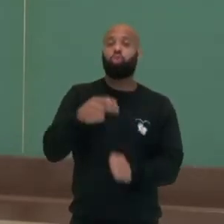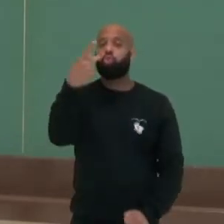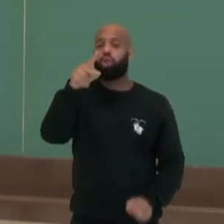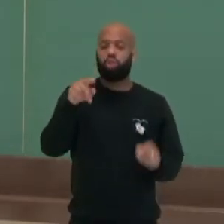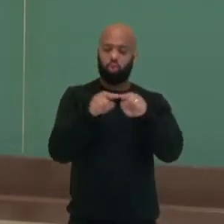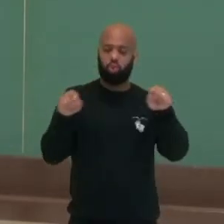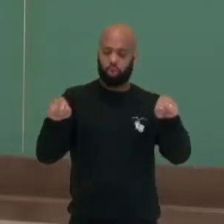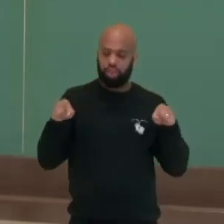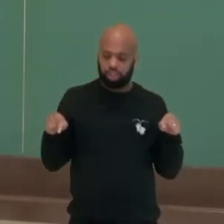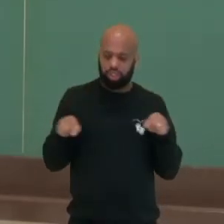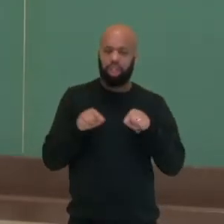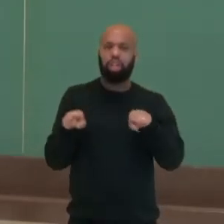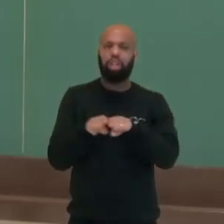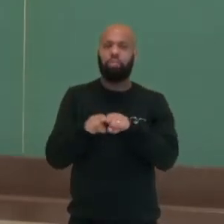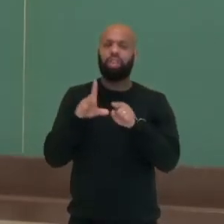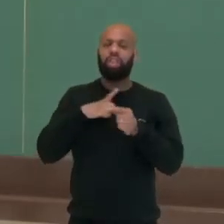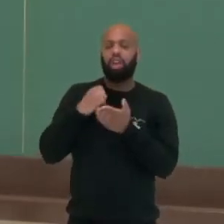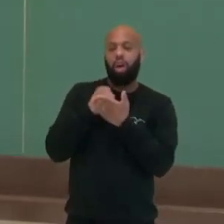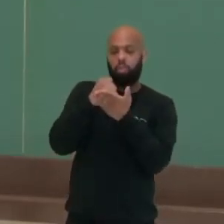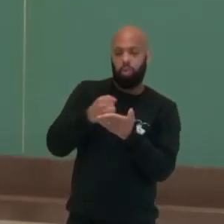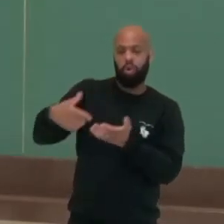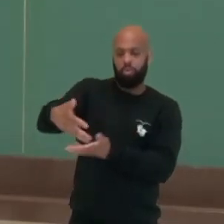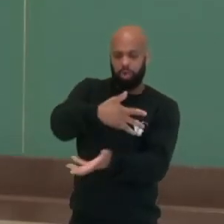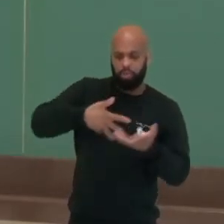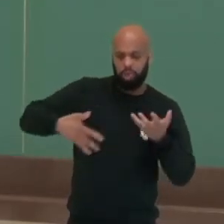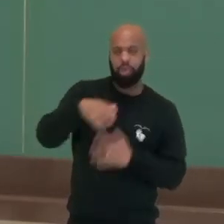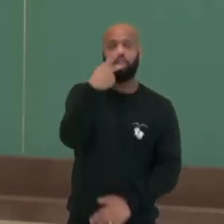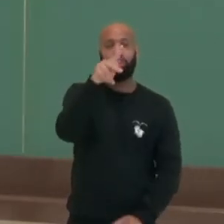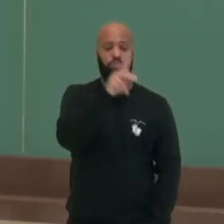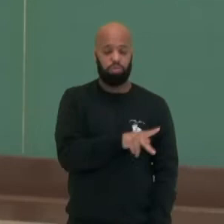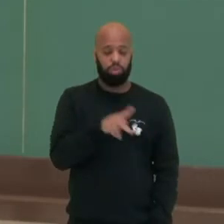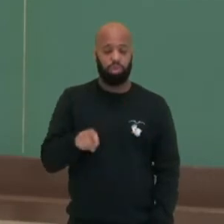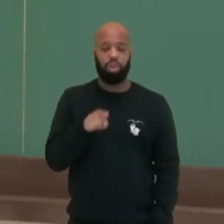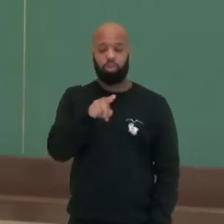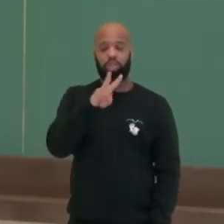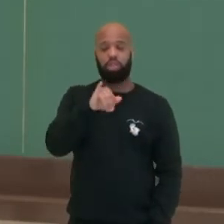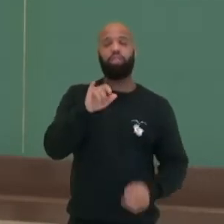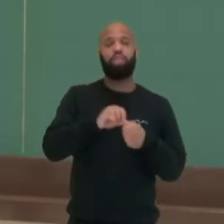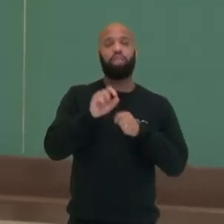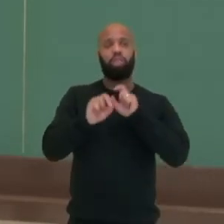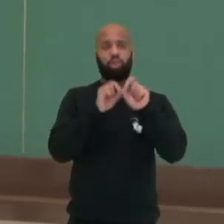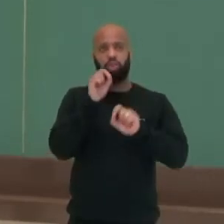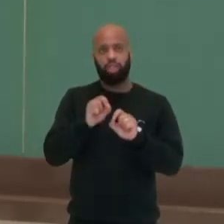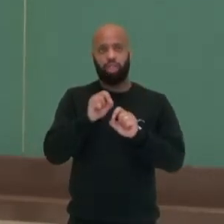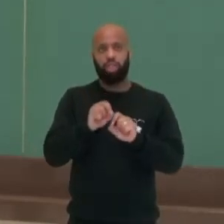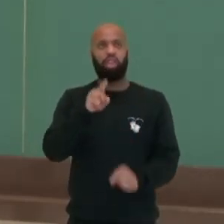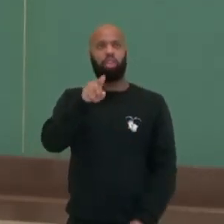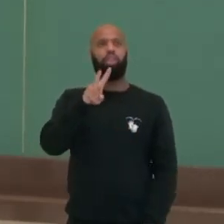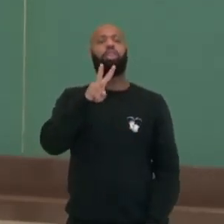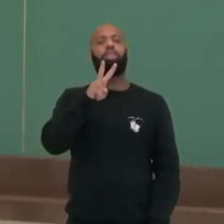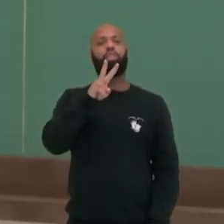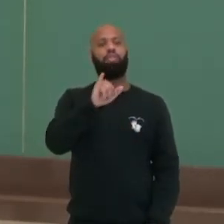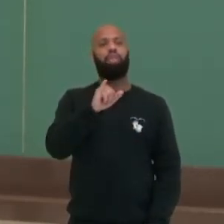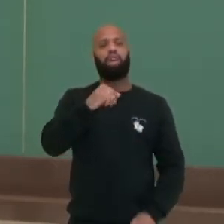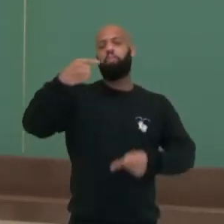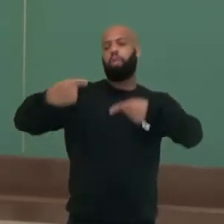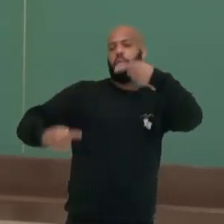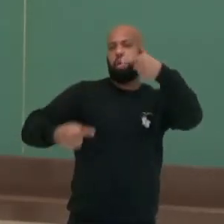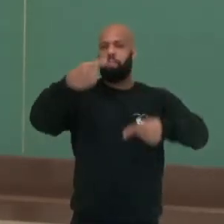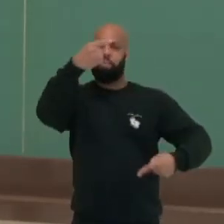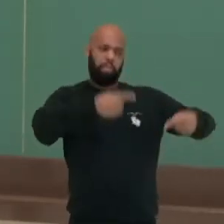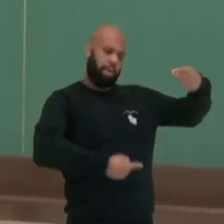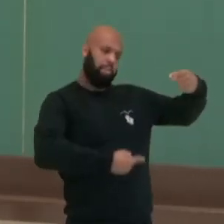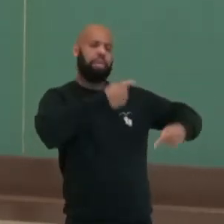turma, com a orientação e a mediação do seu professor, vocês farão um debate